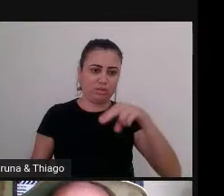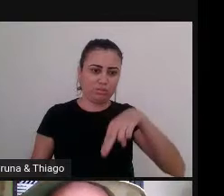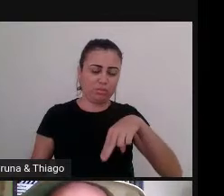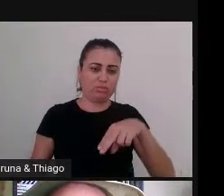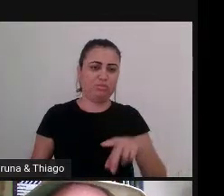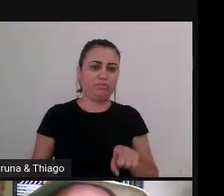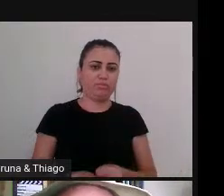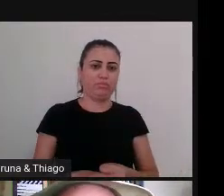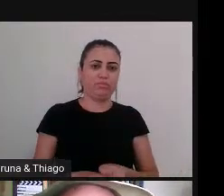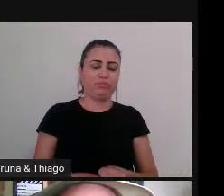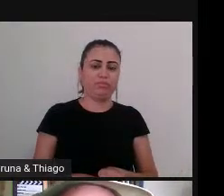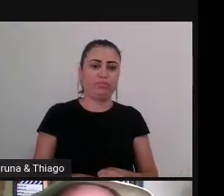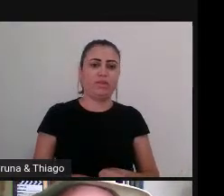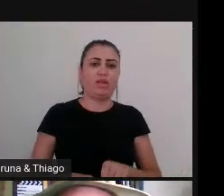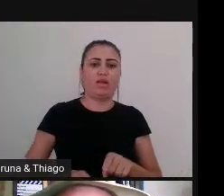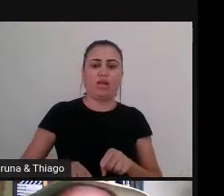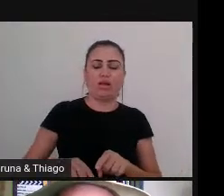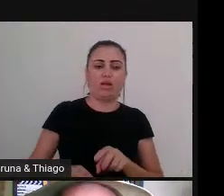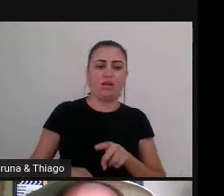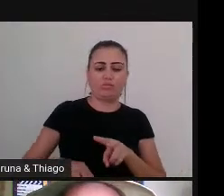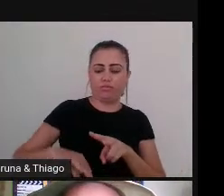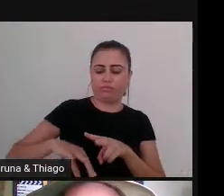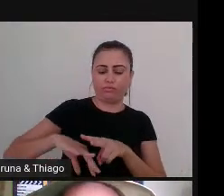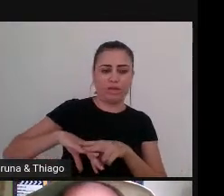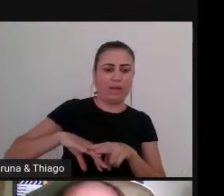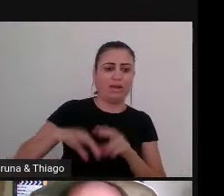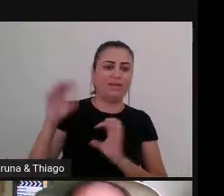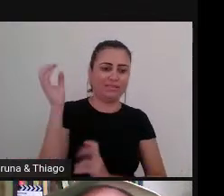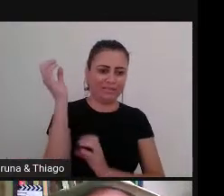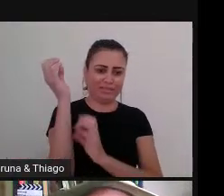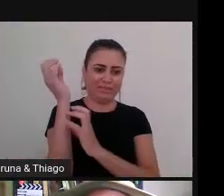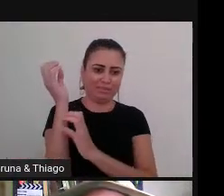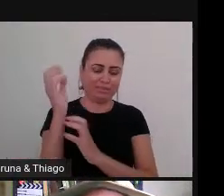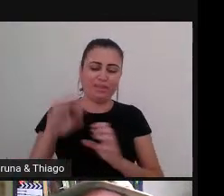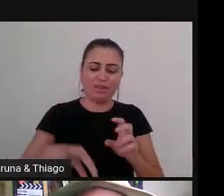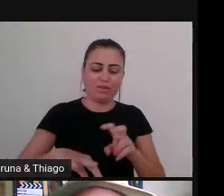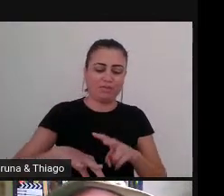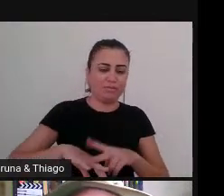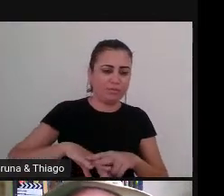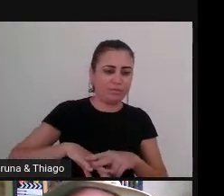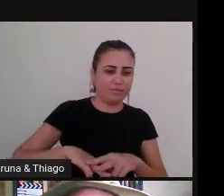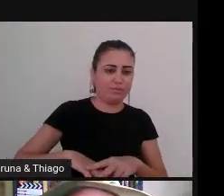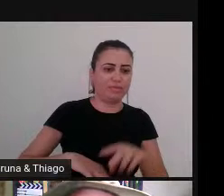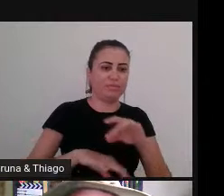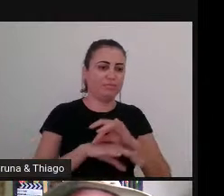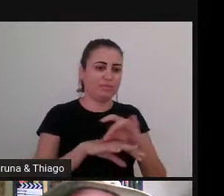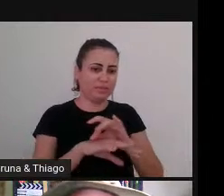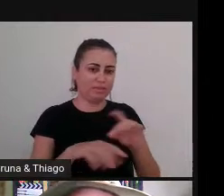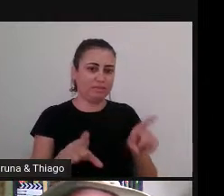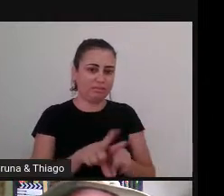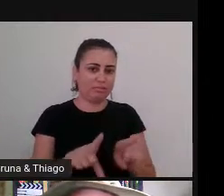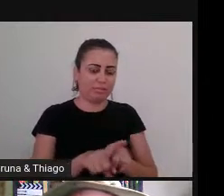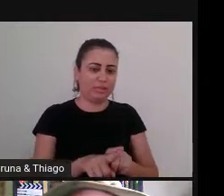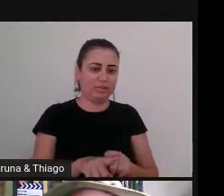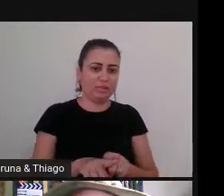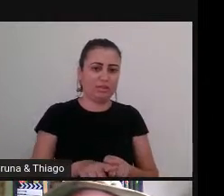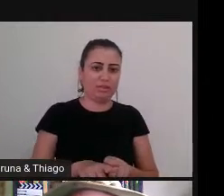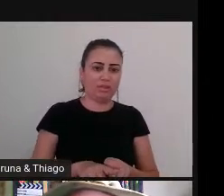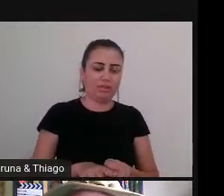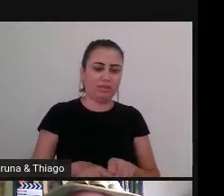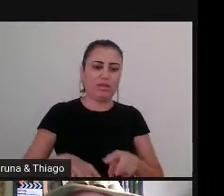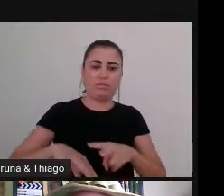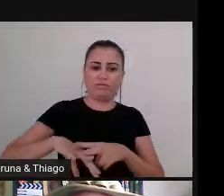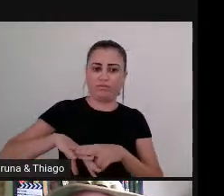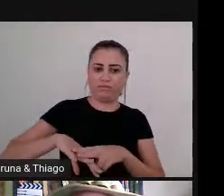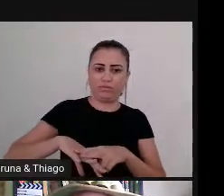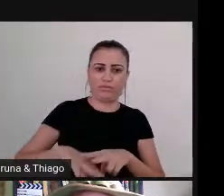viúva negra, viúva loira. Está aí, latrodectus geométricos. Uma característica para reconhecer, ela tem essas manchinhas pretas